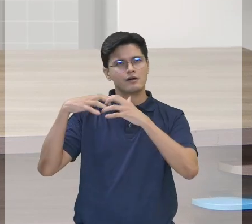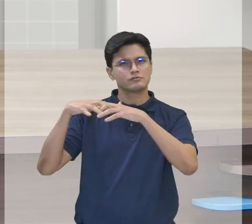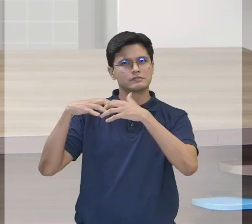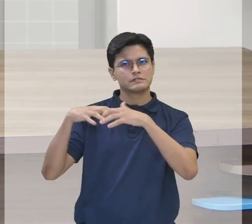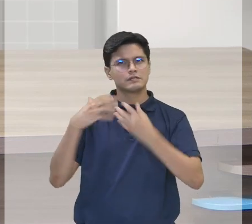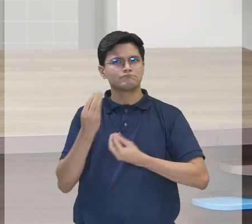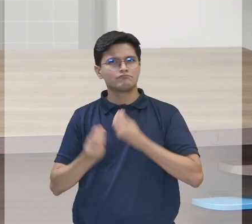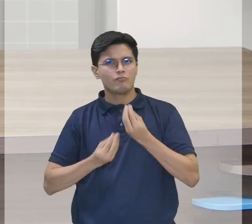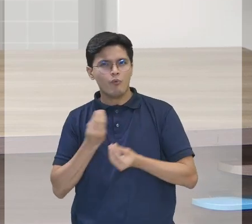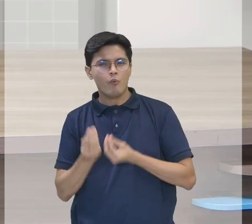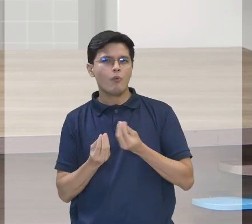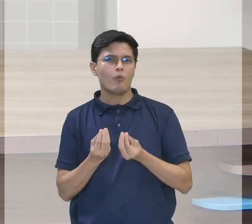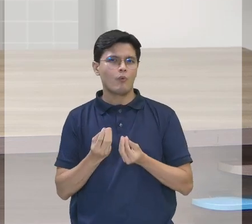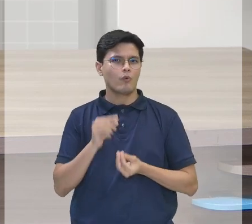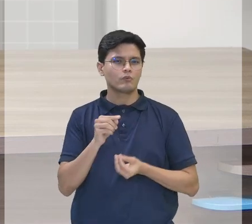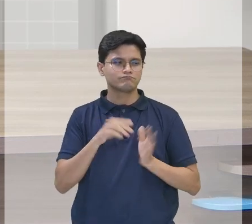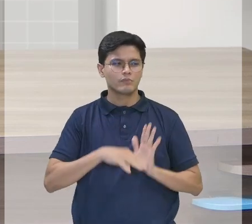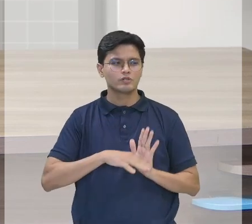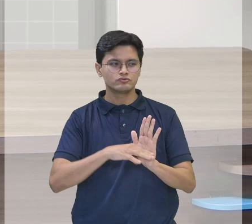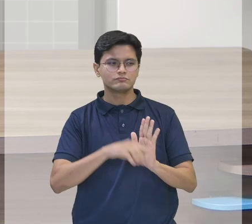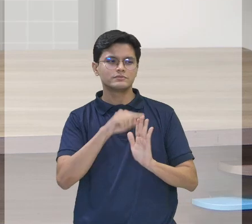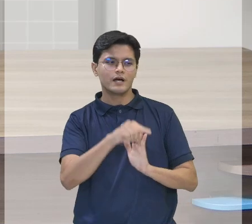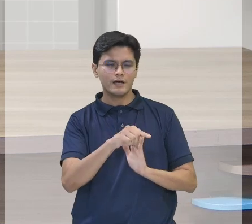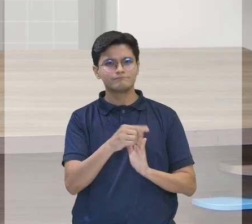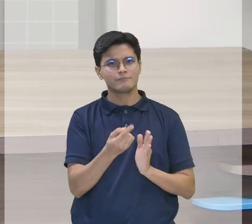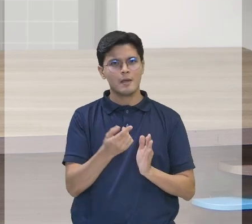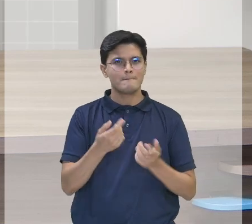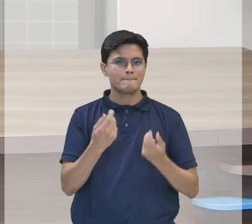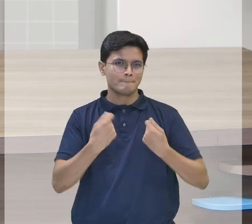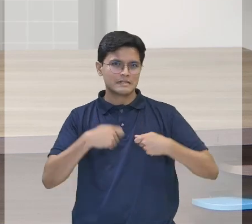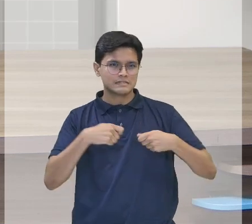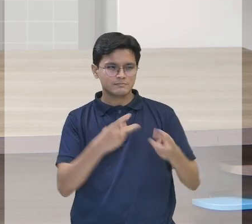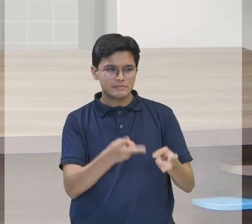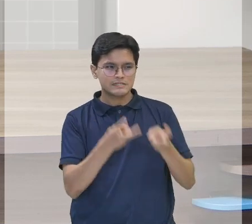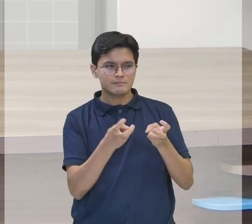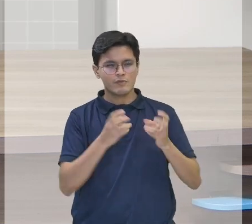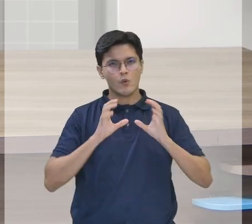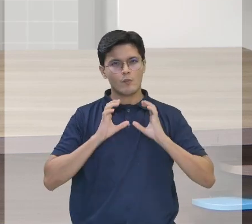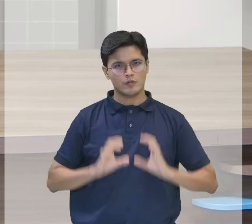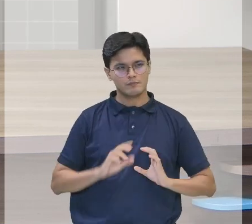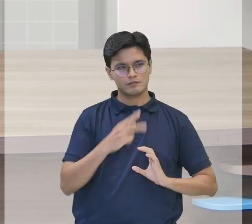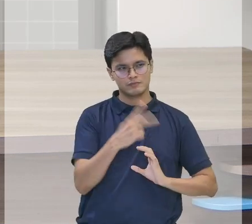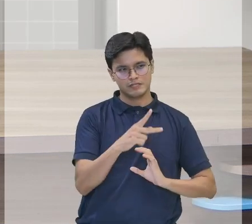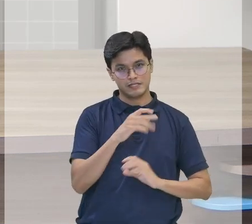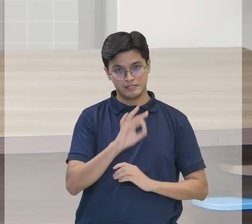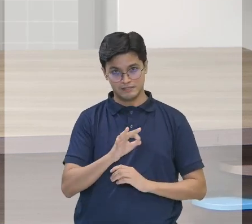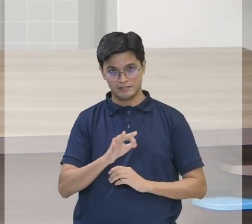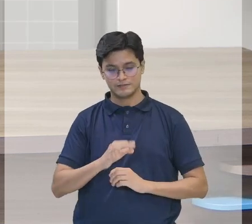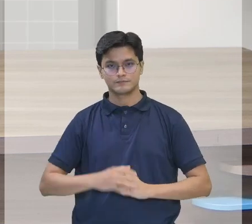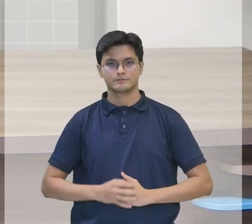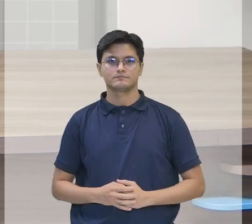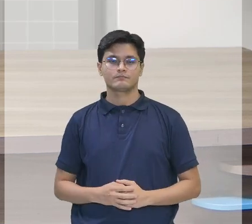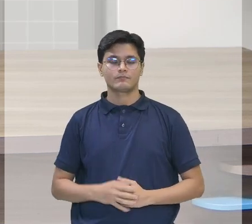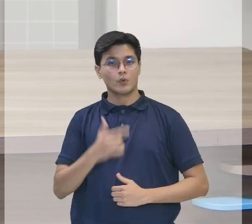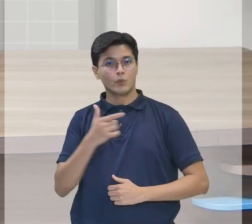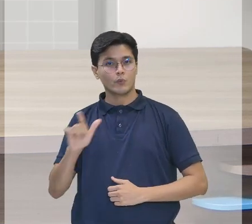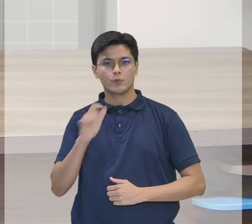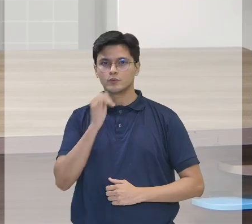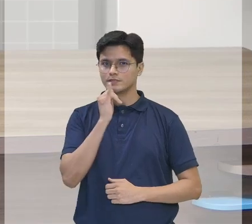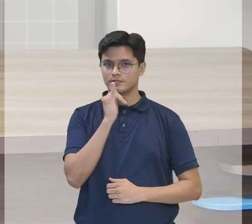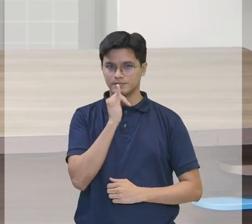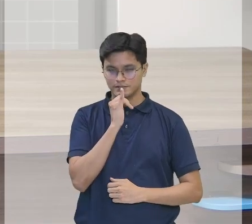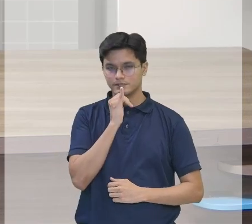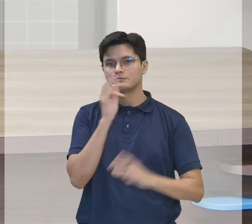comporta no momento em que matemática, por exemplo, está em tela, não é verdade? Olha só um outro exemplo aí que a gente tem de